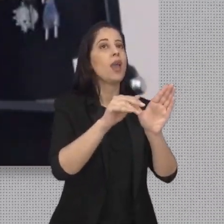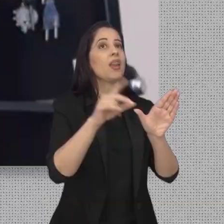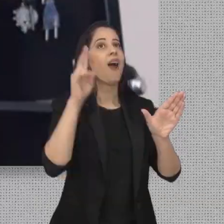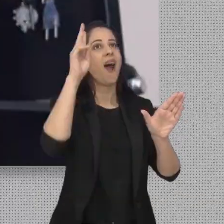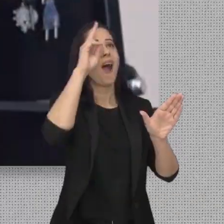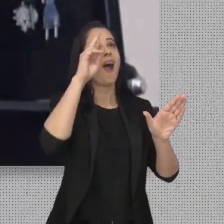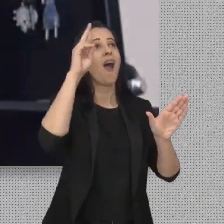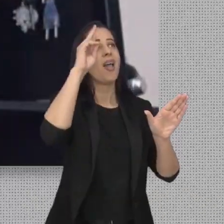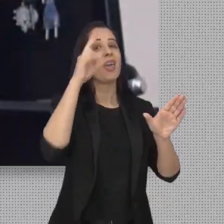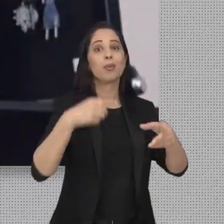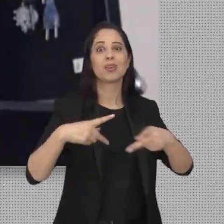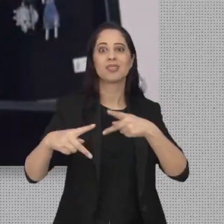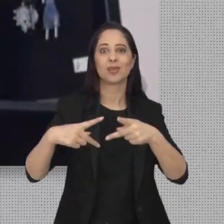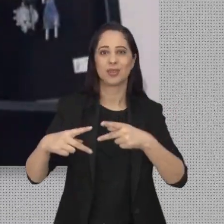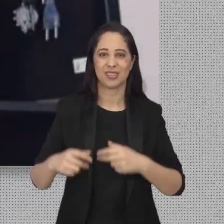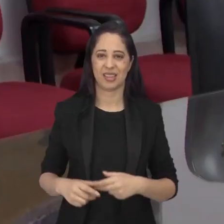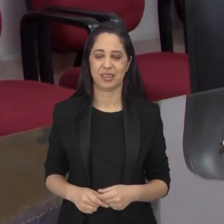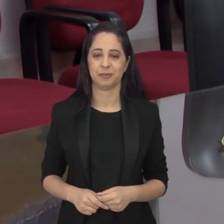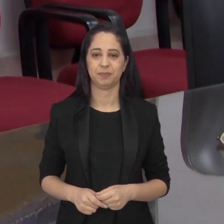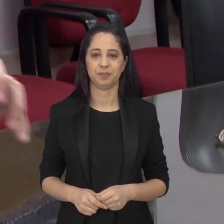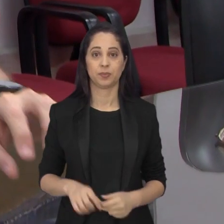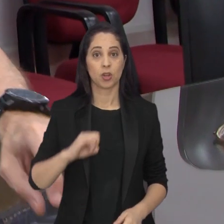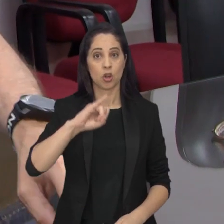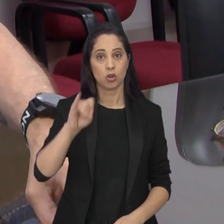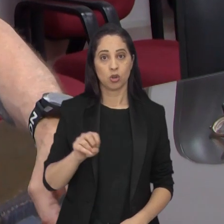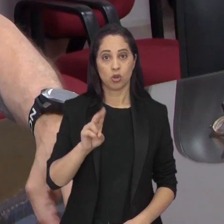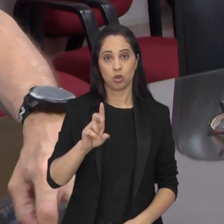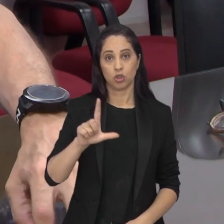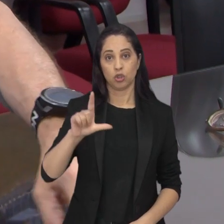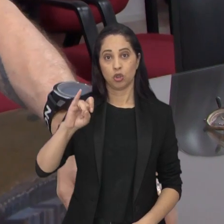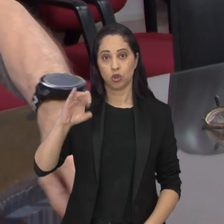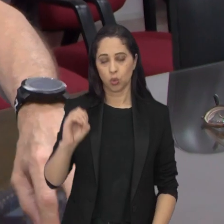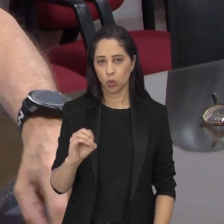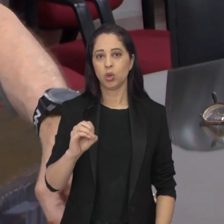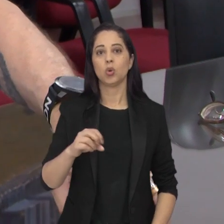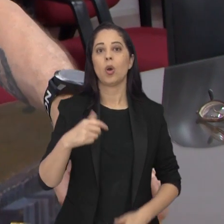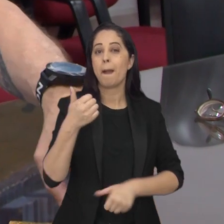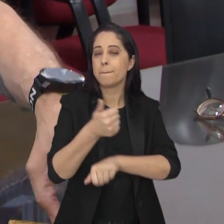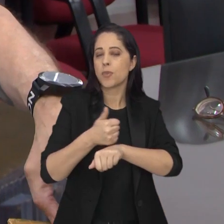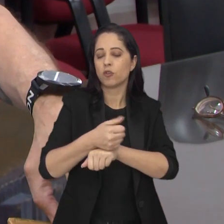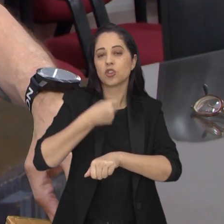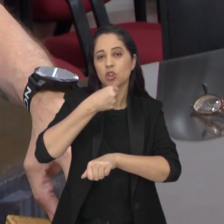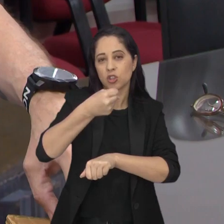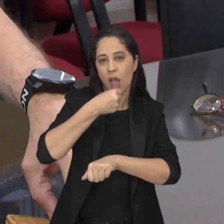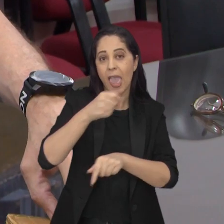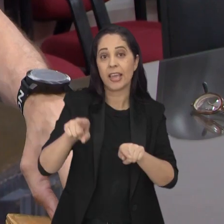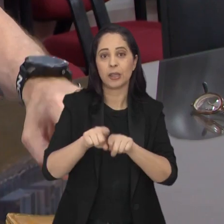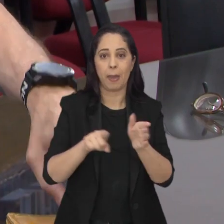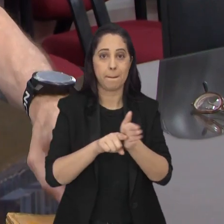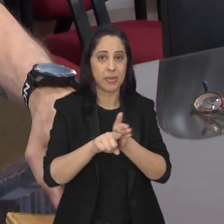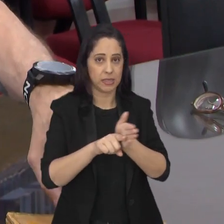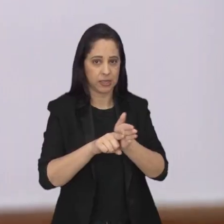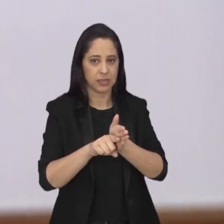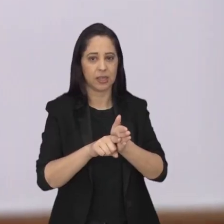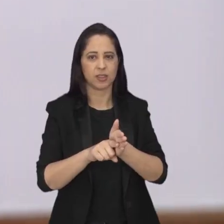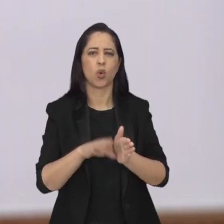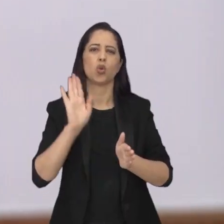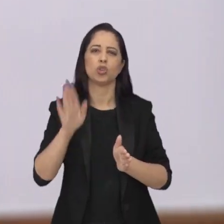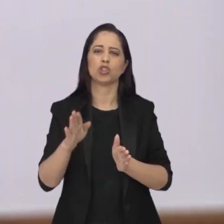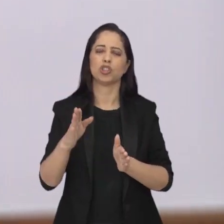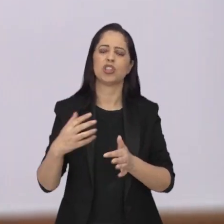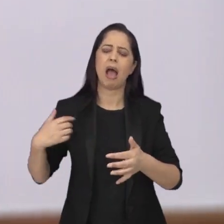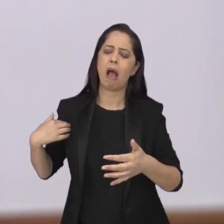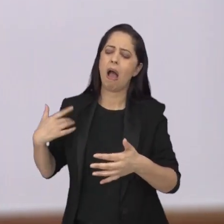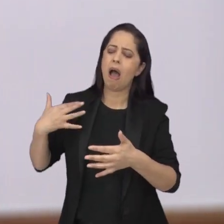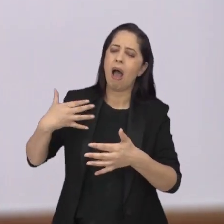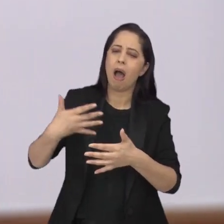sabiá, porque ele lembrava São José dos Campos. O Júlio é jornalista e pesquisador da vida e obra de Cassiano. Já são